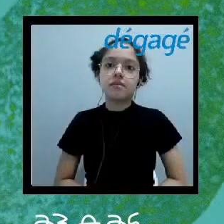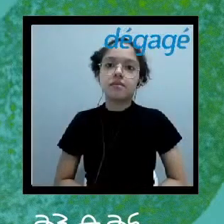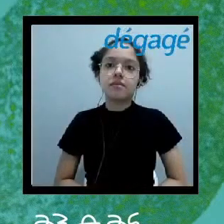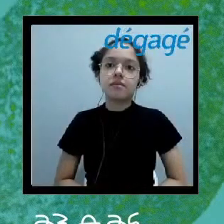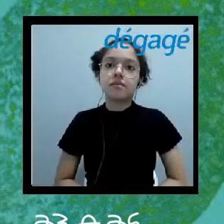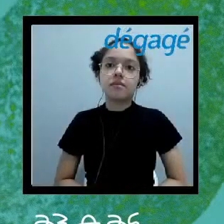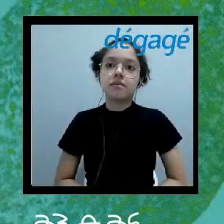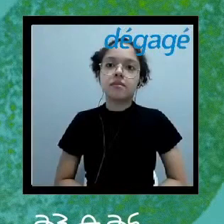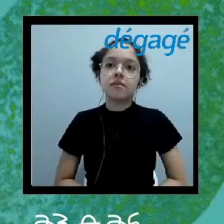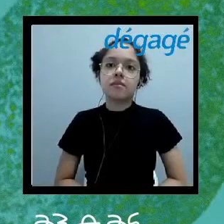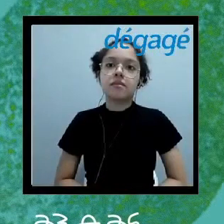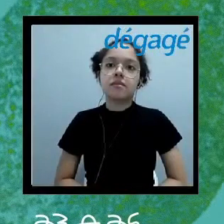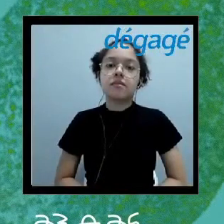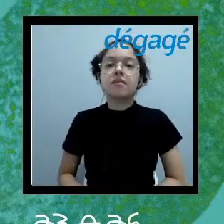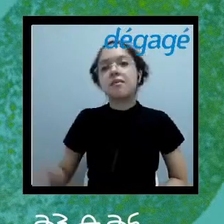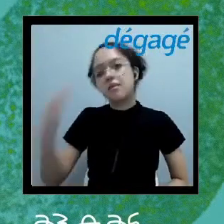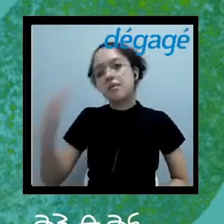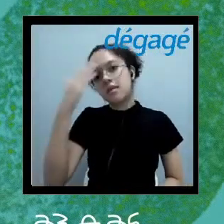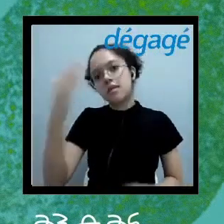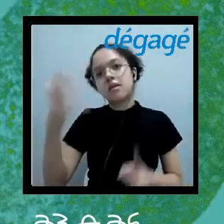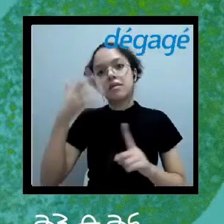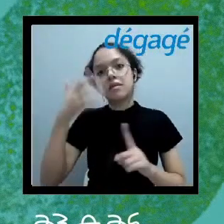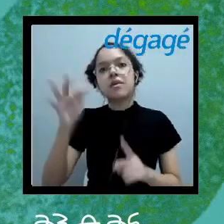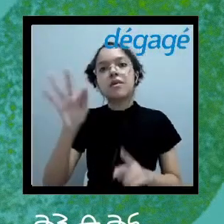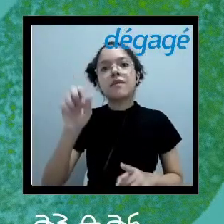Obrigado, Fábio, também